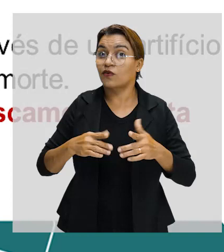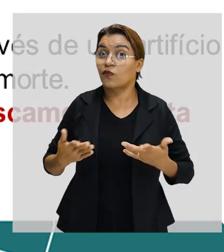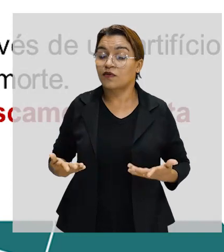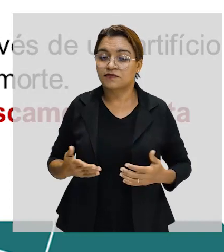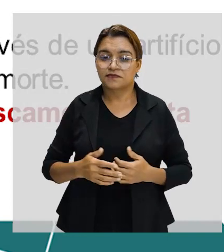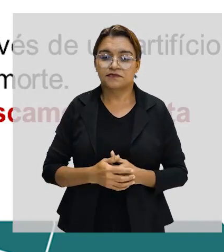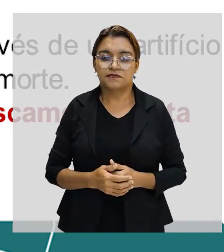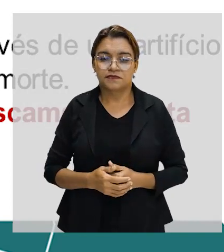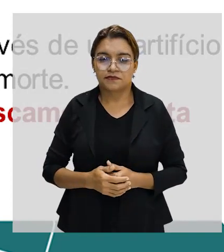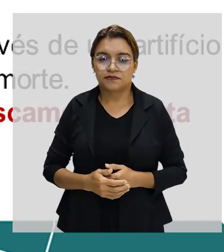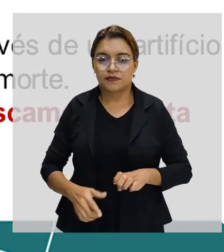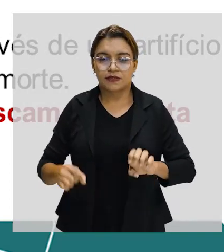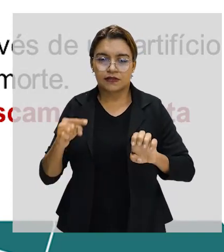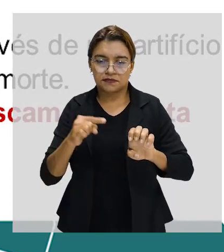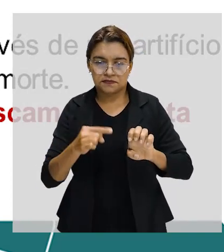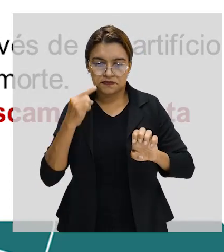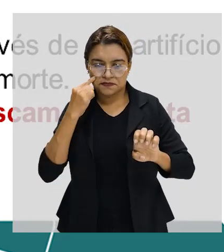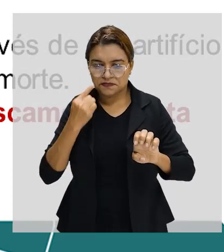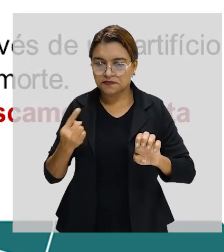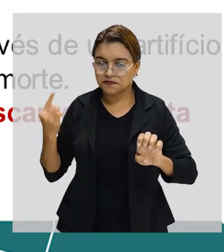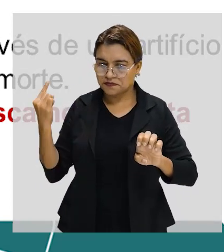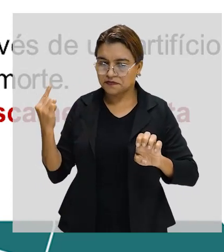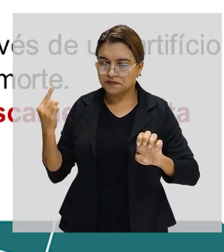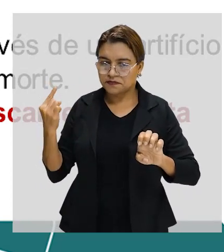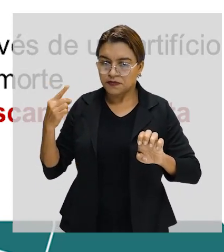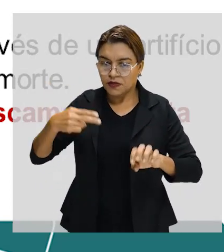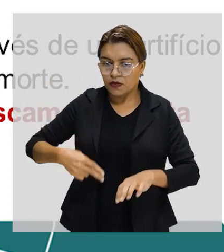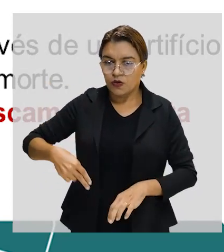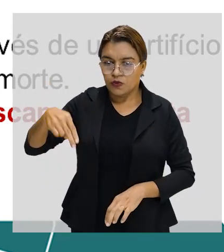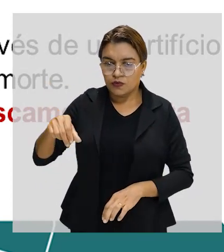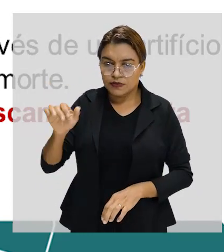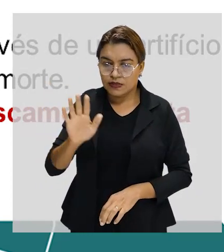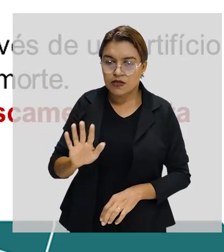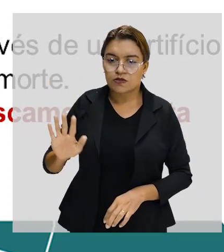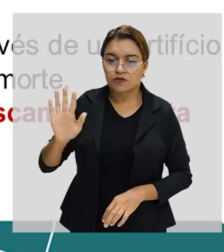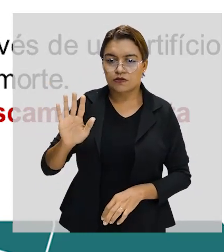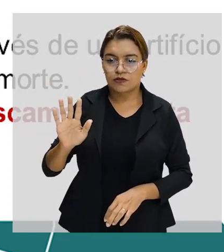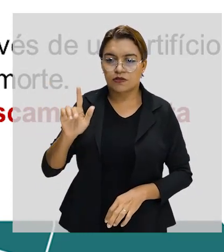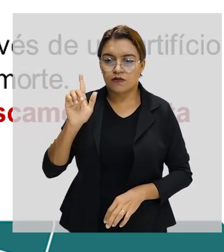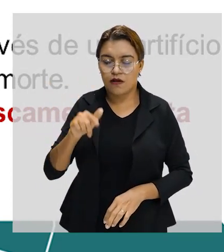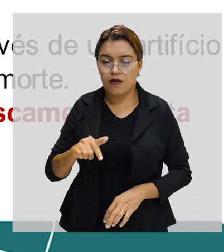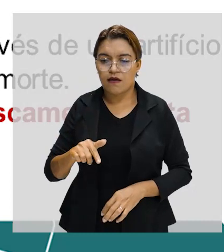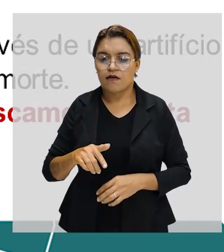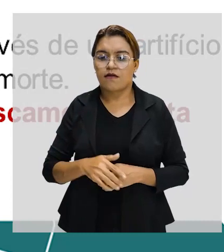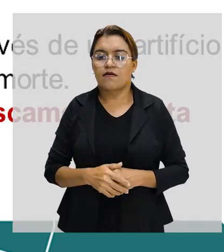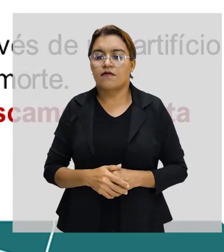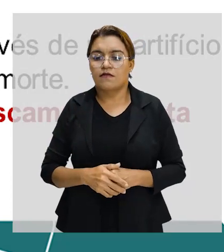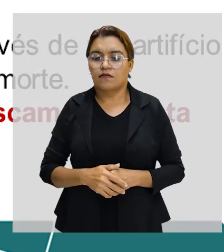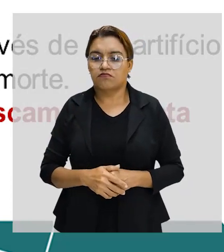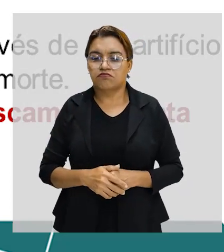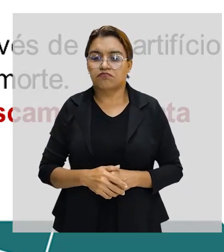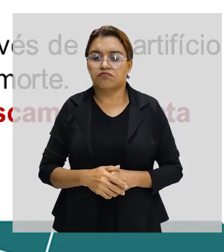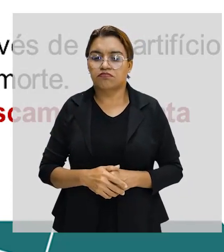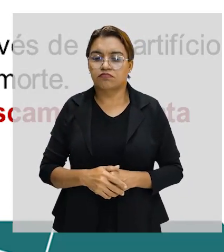Ele é um nacionalista fanático. Gente, o nacionalismo é muito presente aqui no modernismo, tá? Fanático que